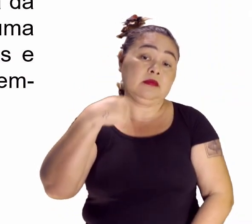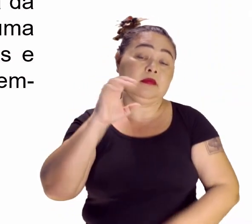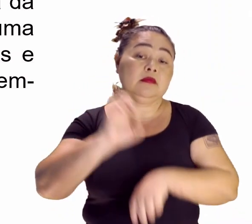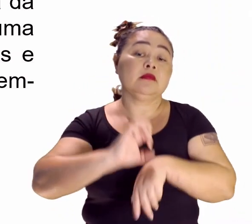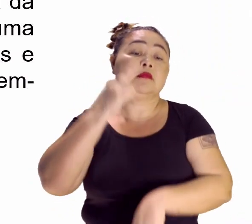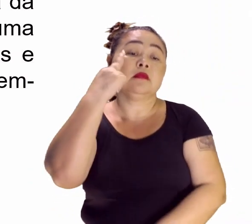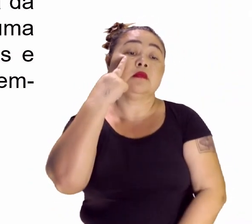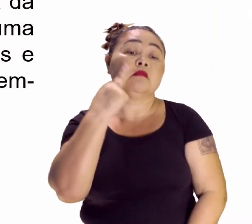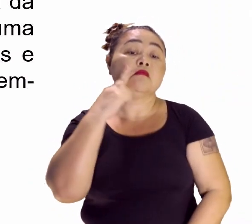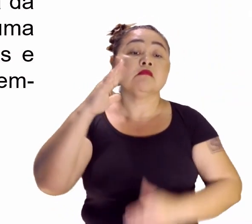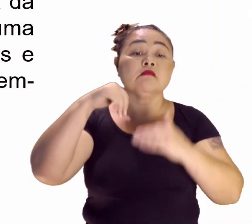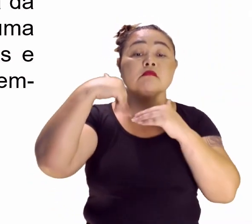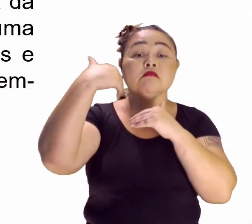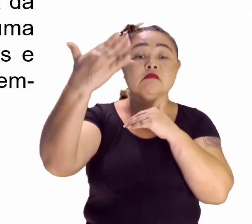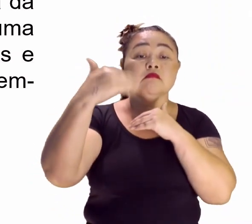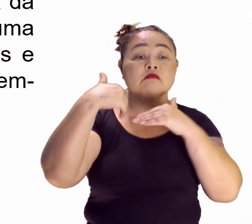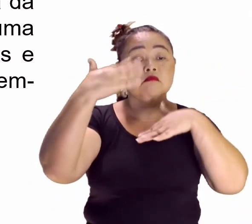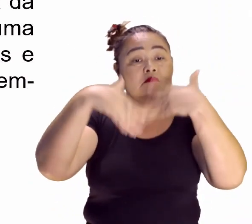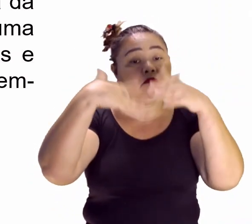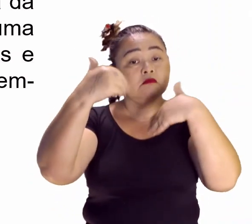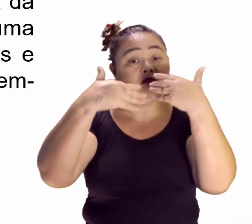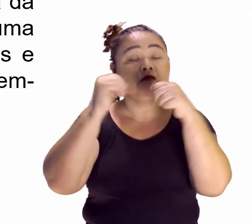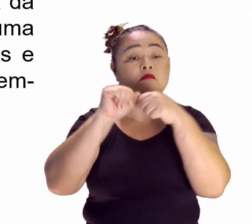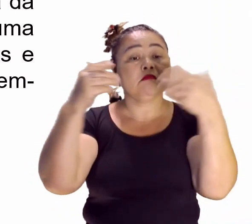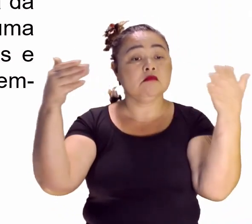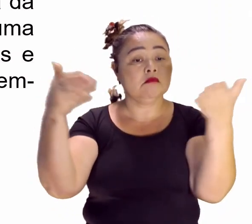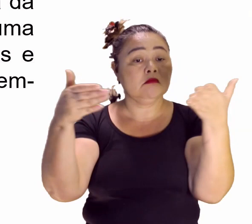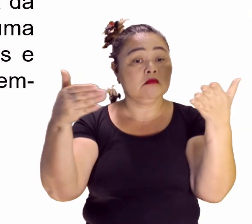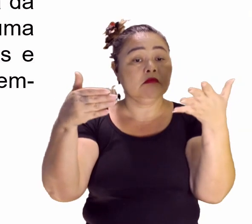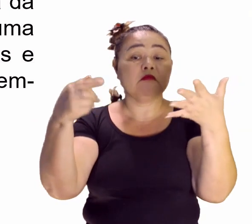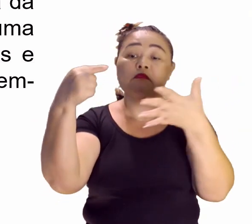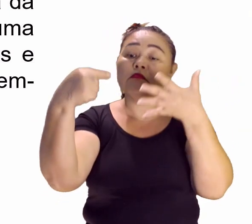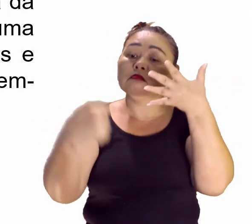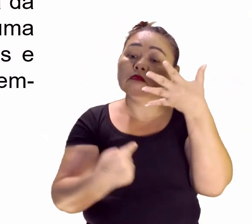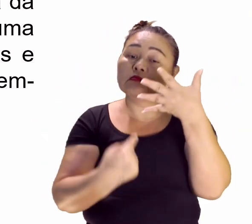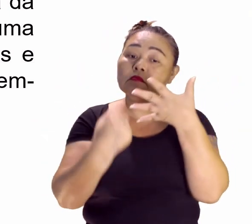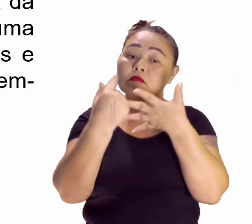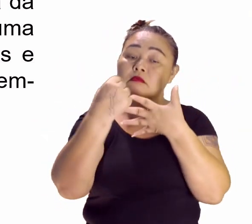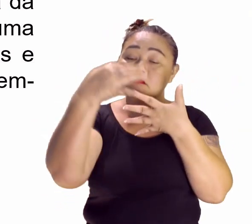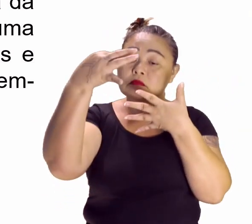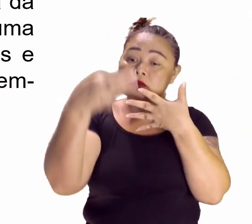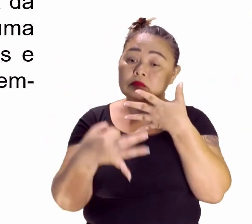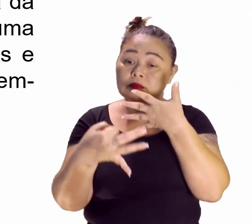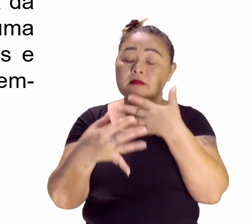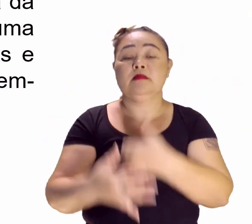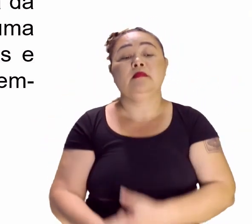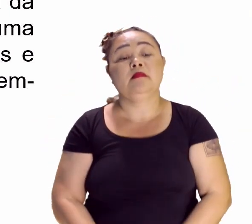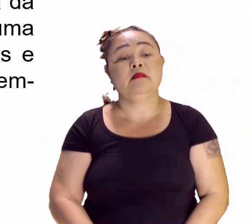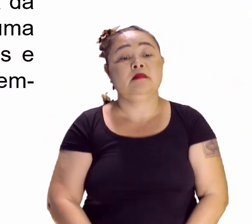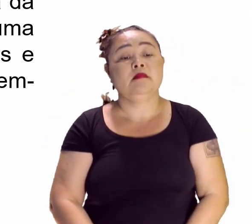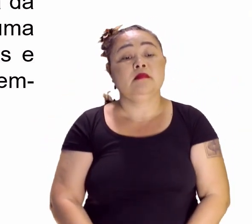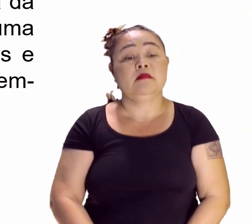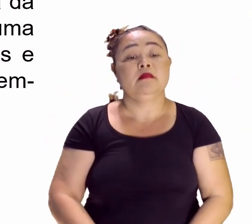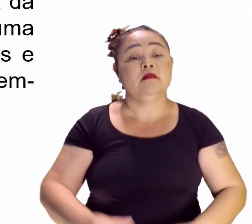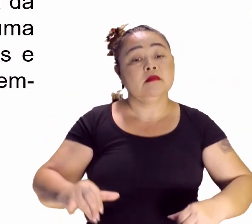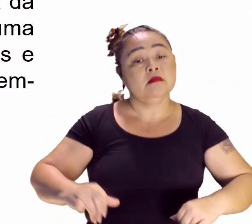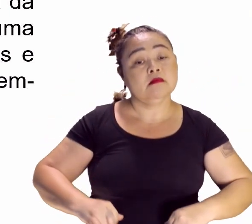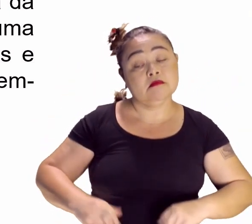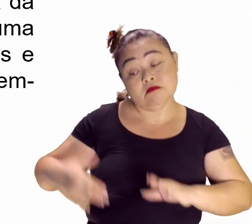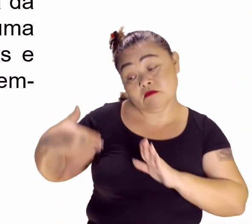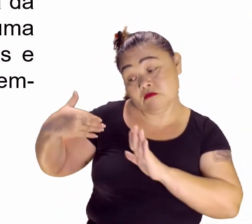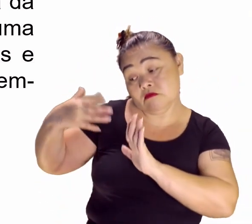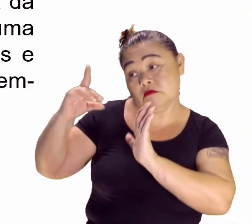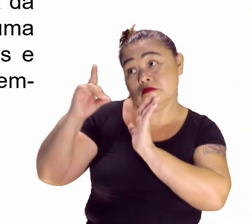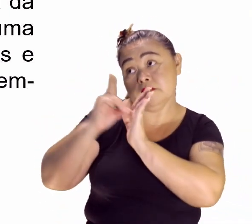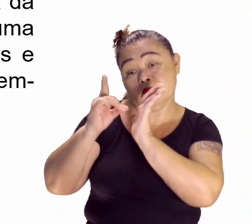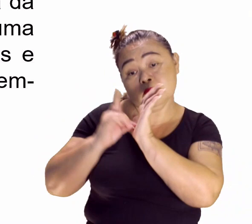mais promissores polos de desenvolvimento da atualidade. Sobre a sua economia, é correto afirmar. Vamos lá. A. Sofre,